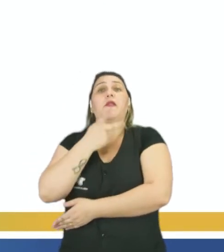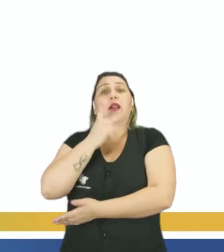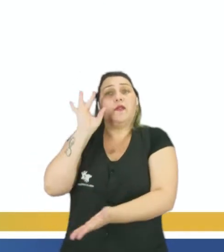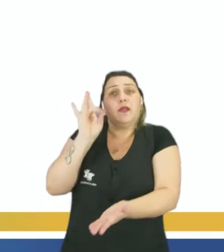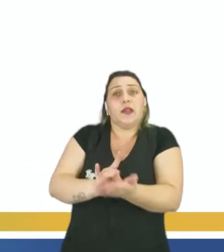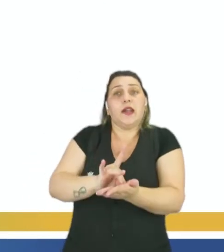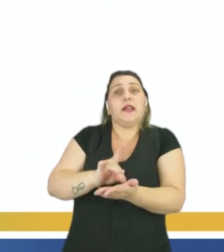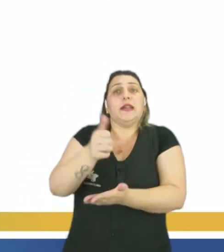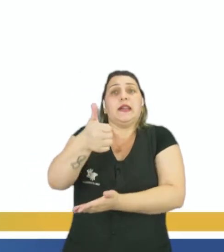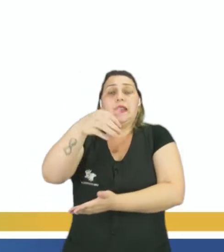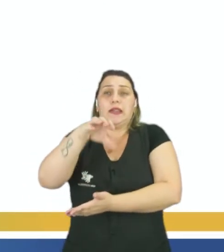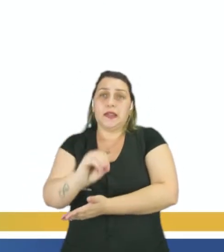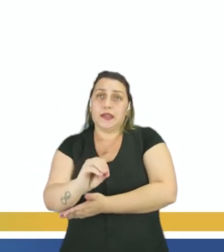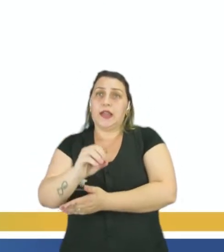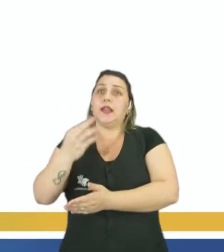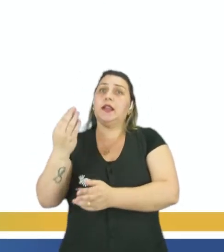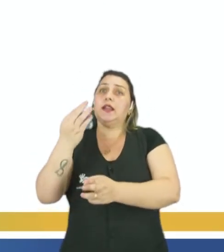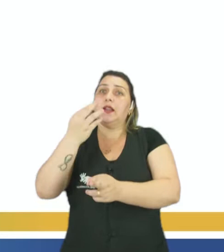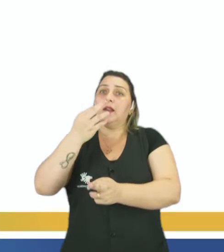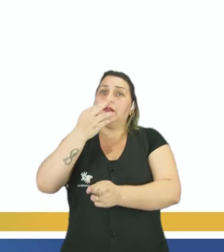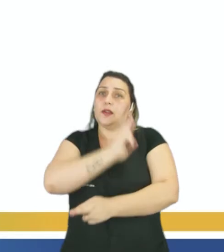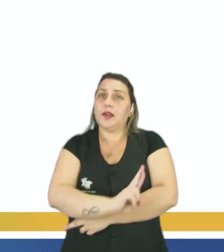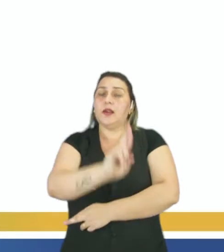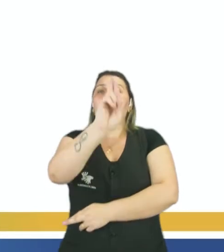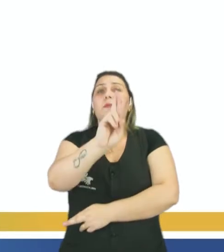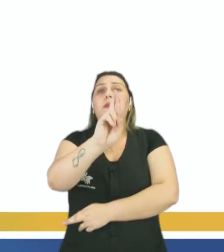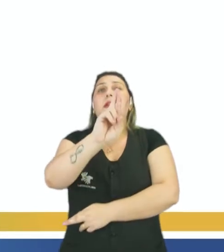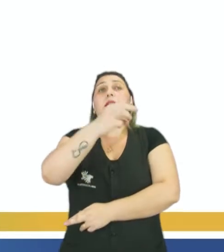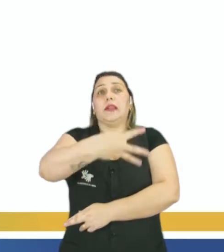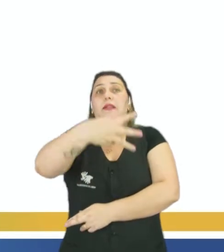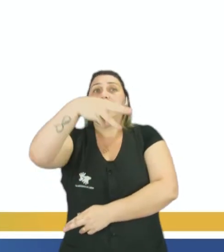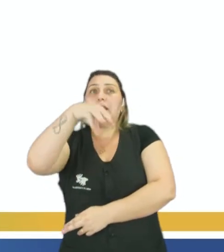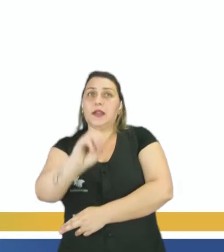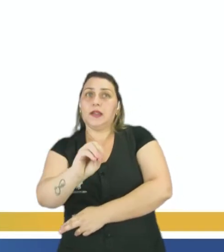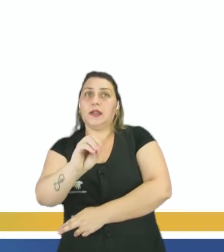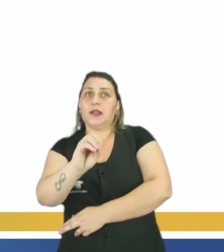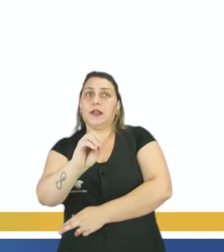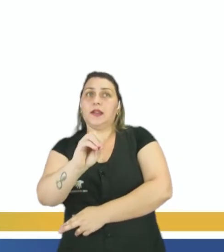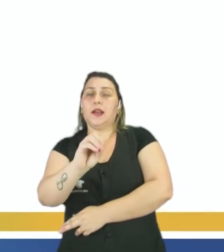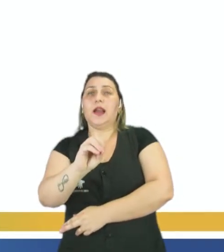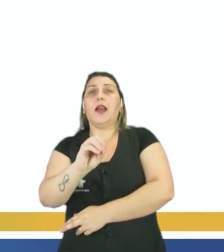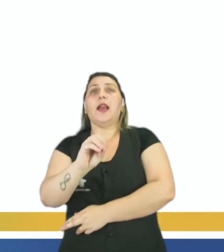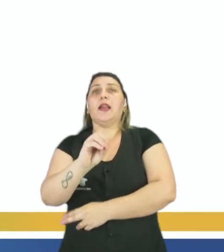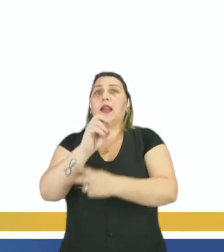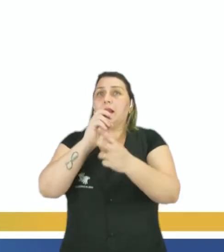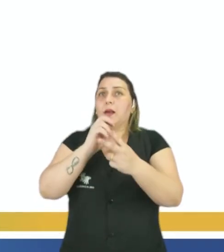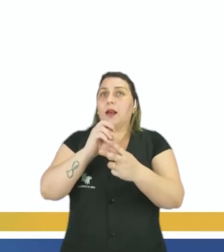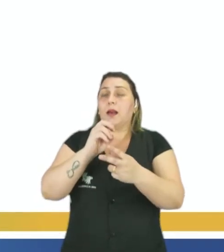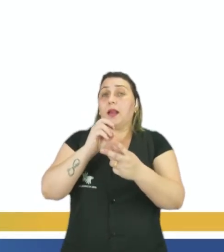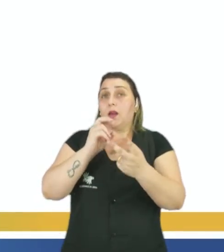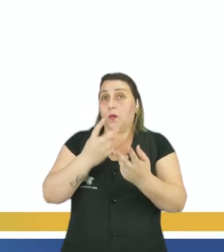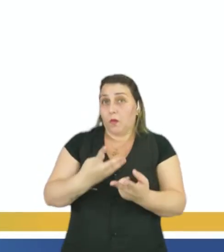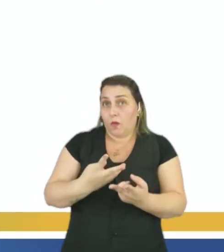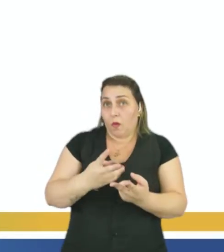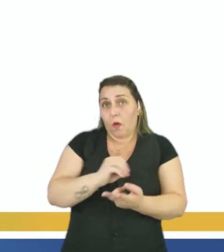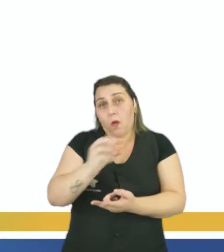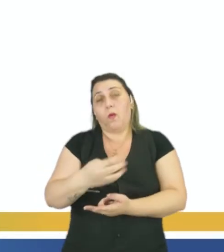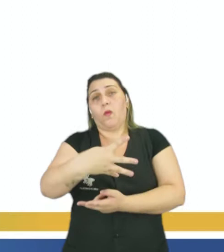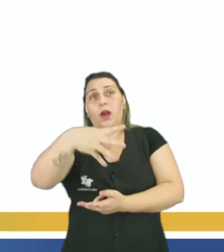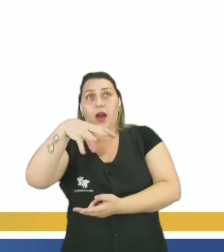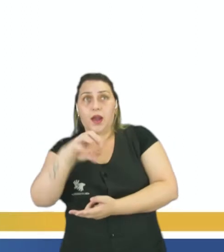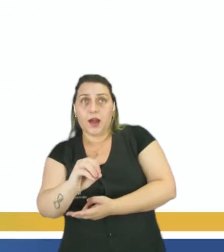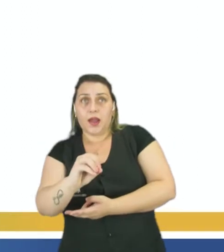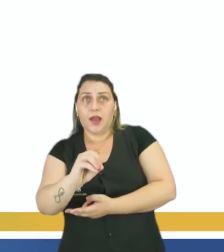que 10 estão representando em 30, o mesmo que 40